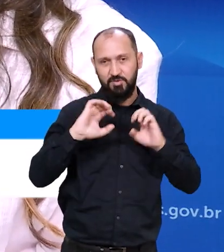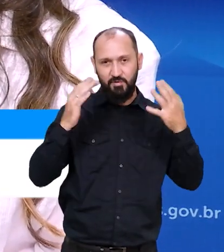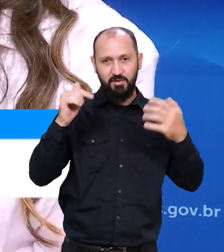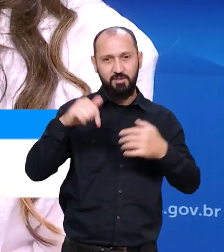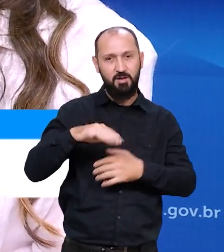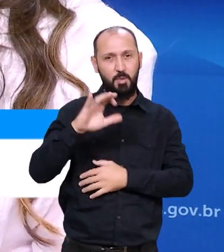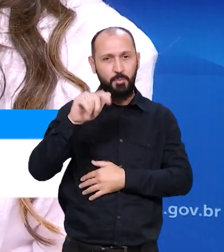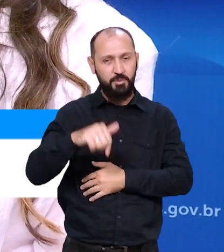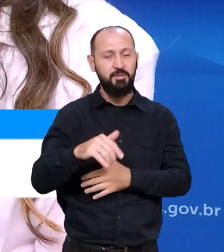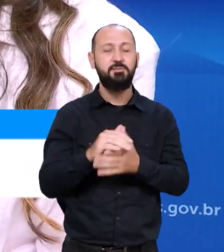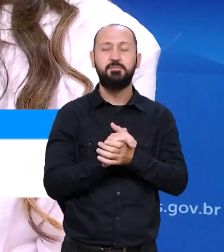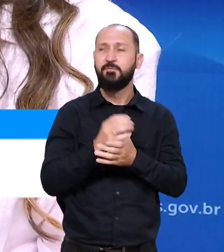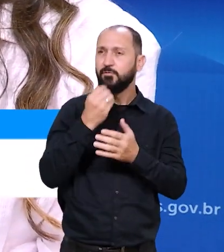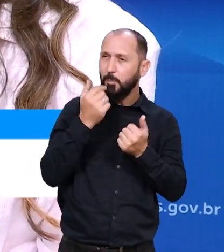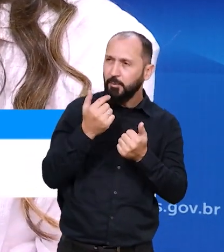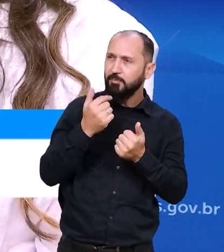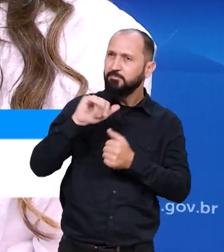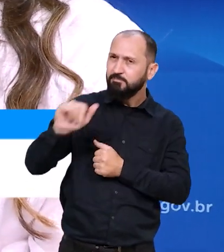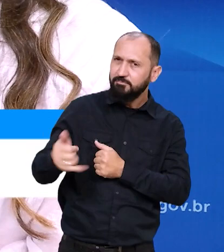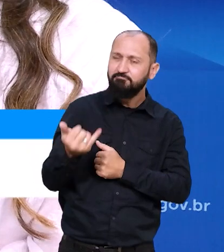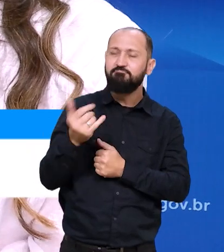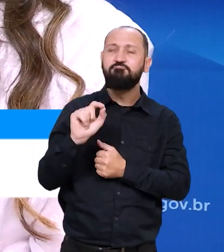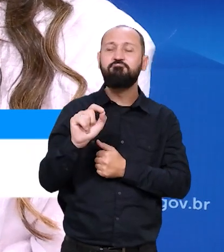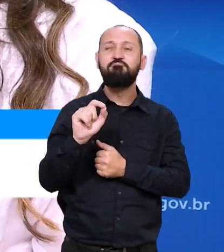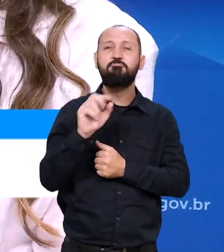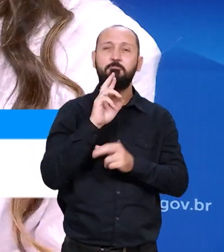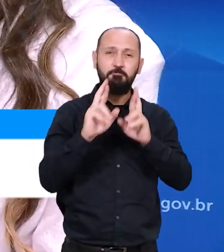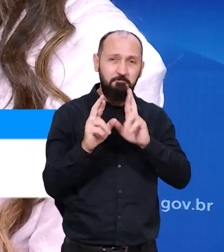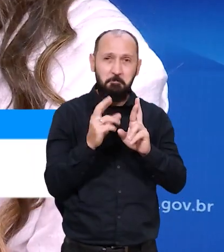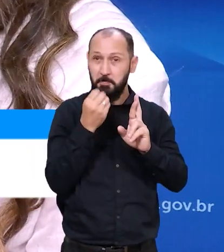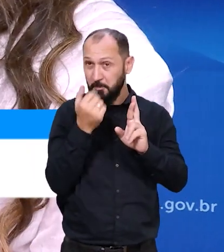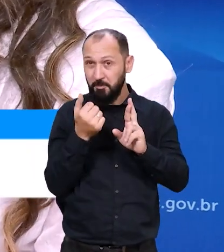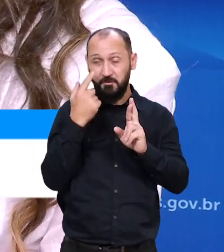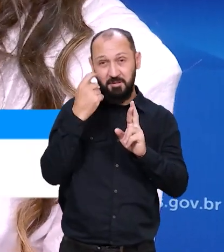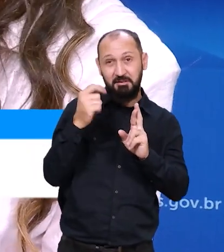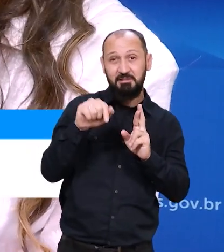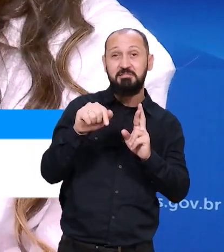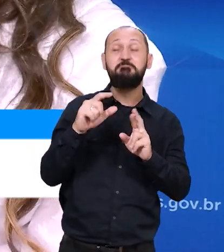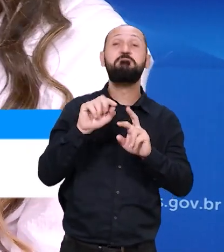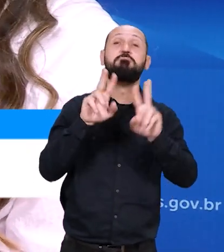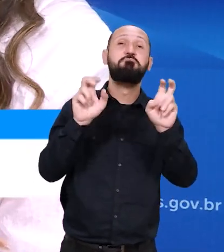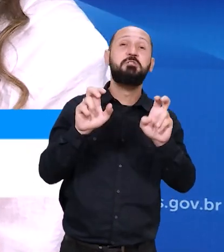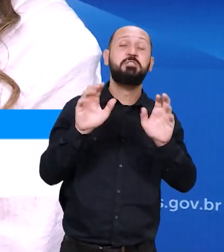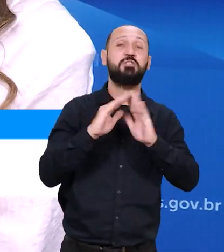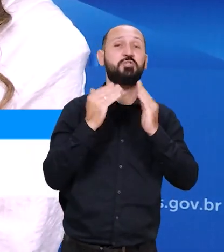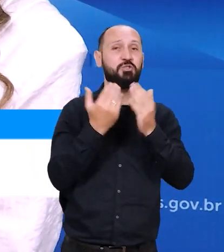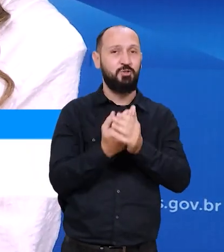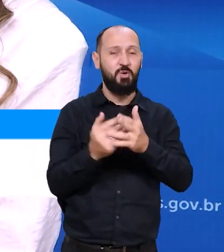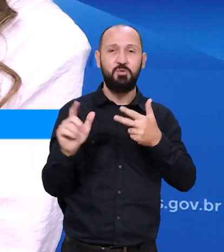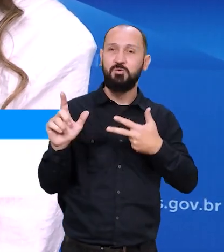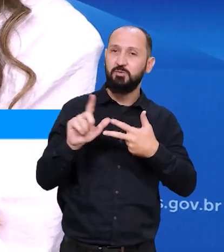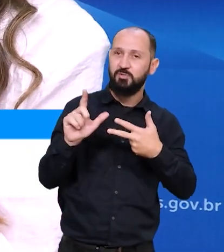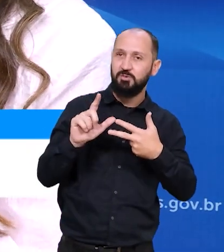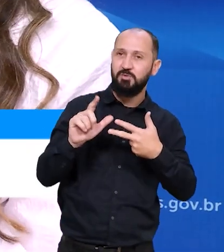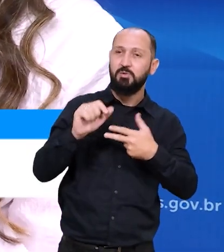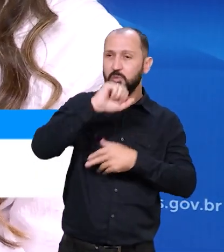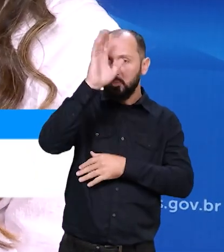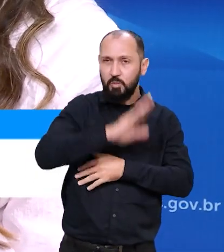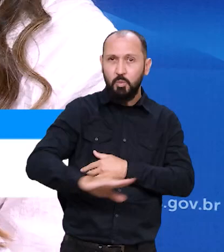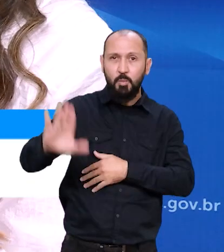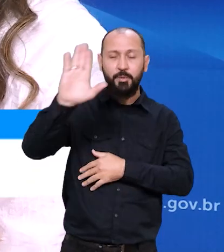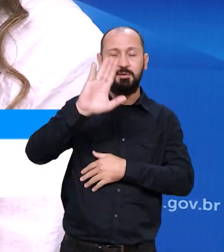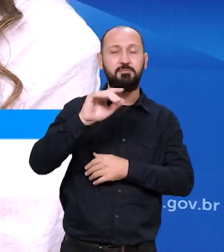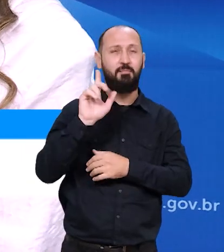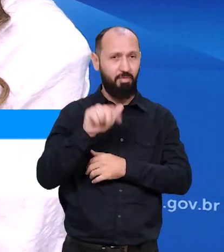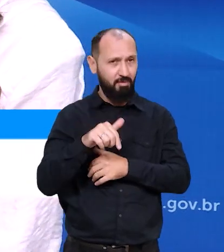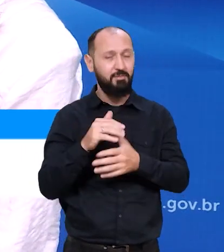realizadas nos 3 dias de evento aqui em Campo Grande. Foi bastante produtivo, o resultado foi interessante para o que diz respeito às